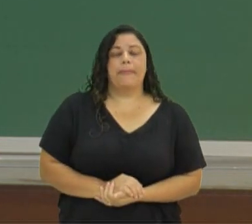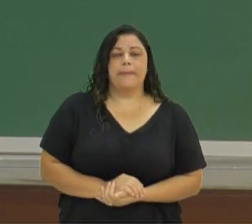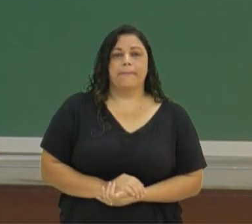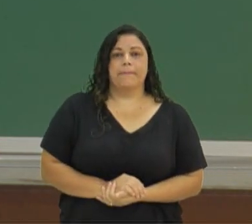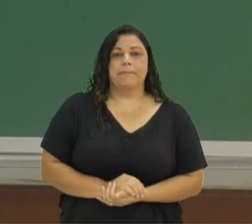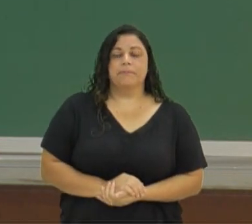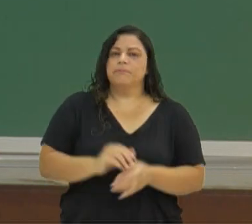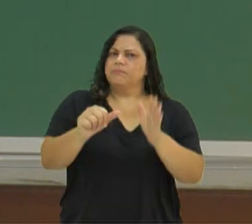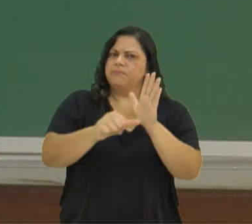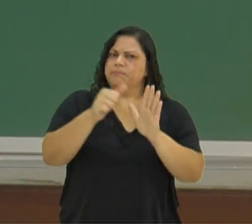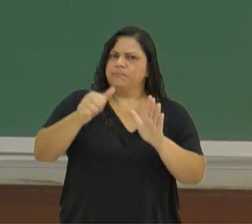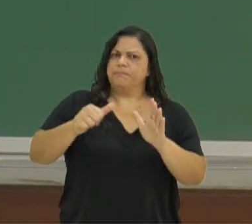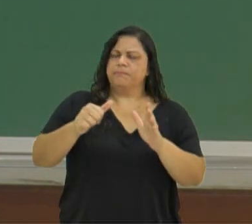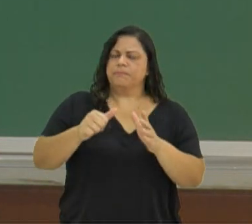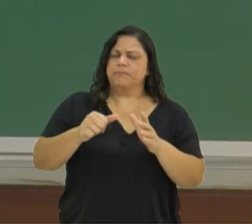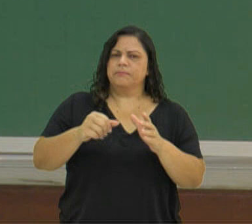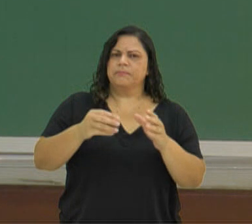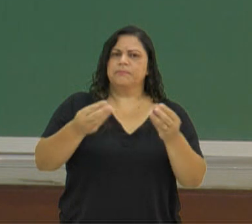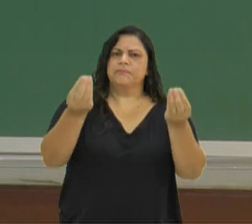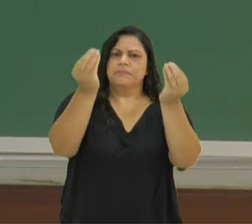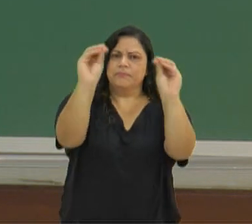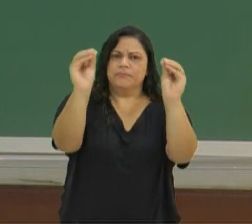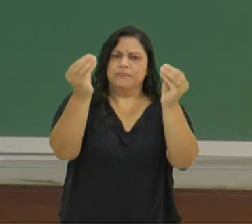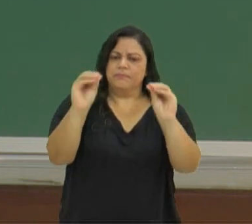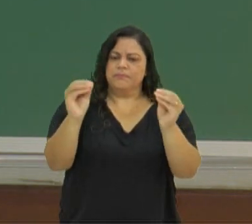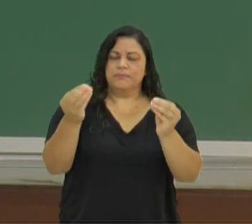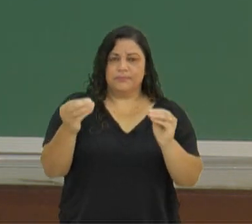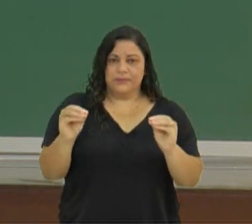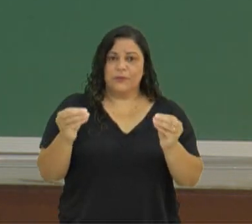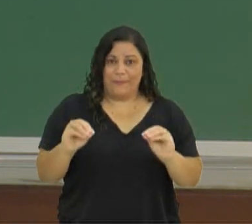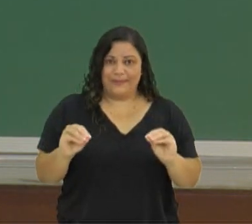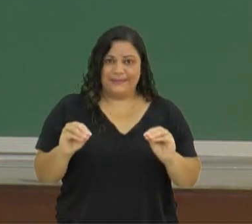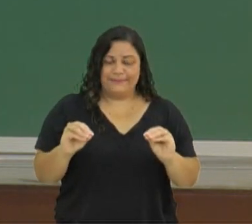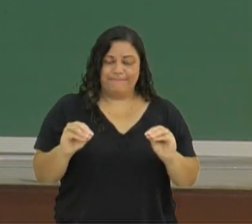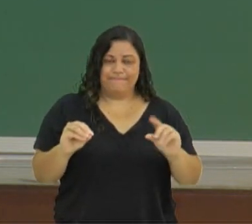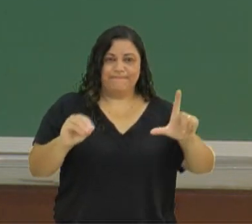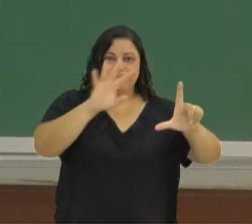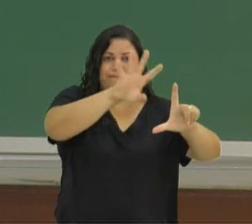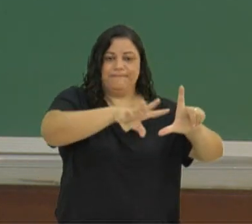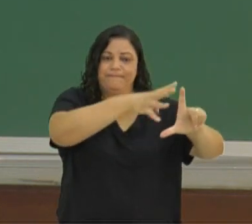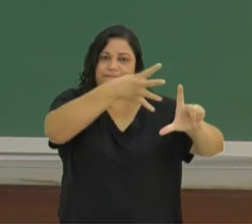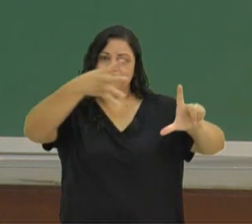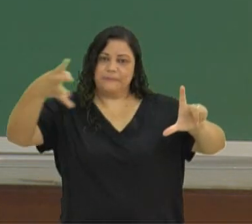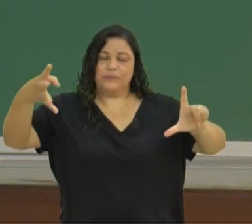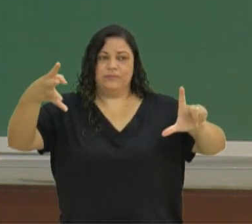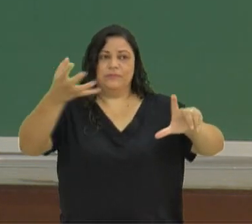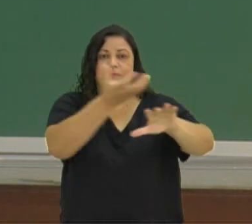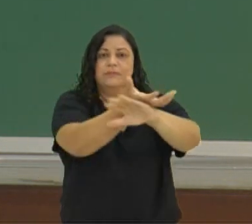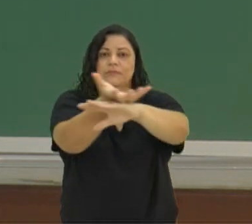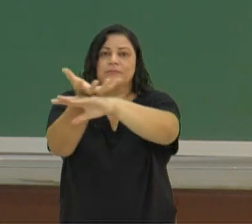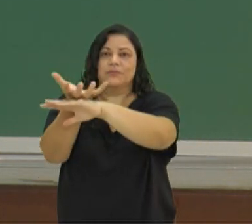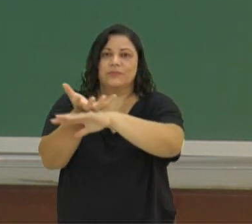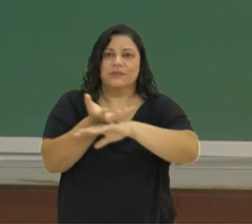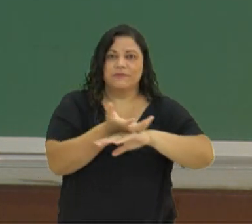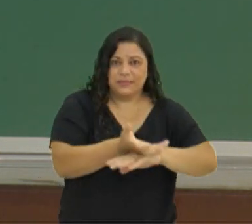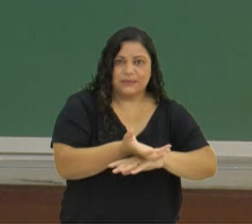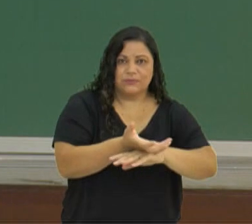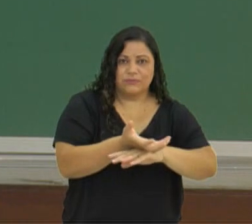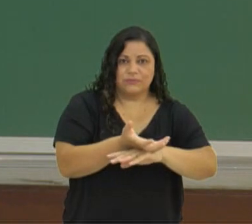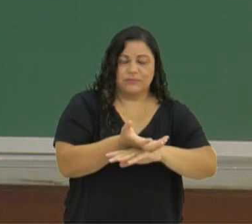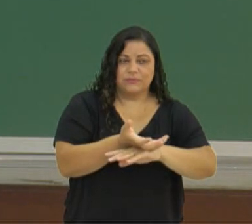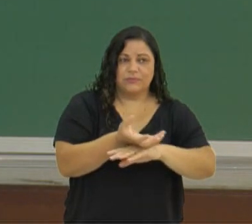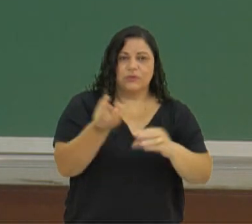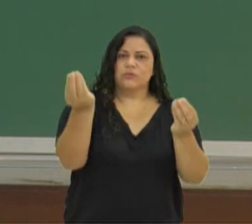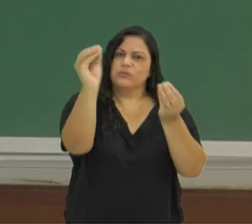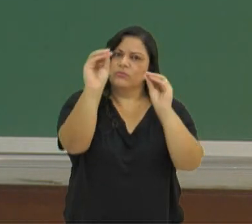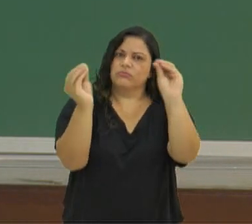Nessa primeira atividade você vai completar o tabuleiro. Então nós temos aqui um tabuleiro vazio e você vai completar